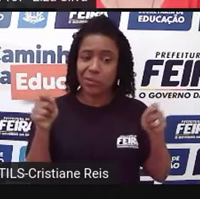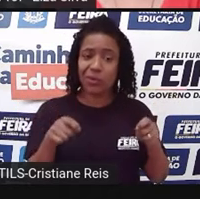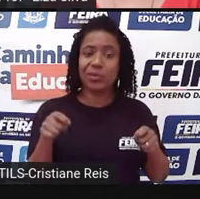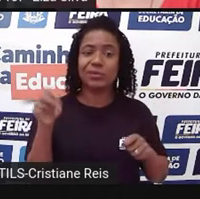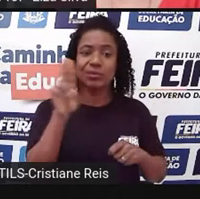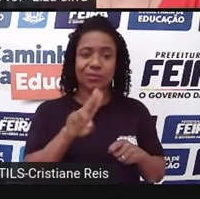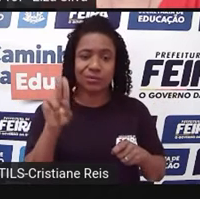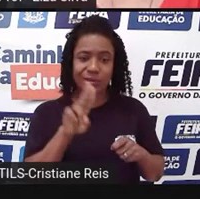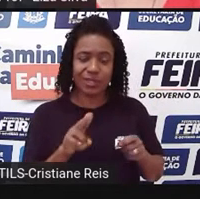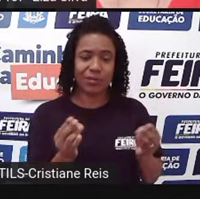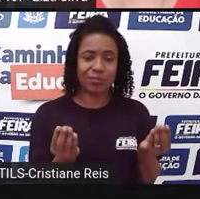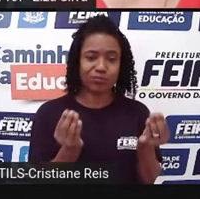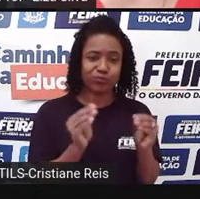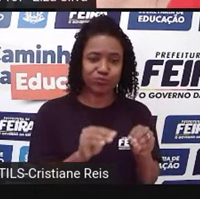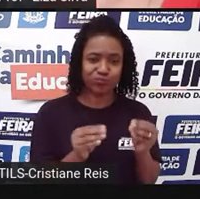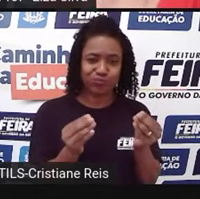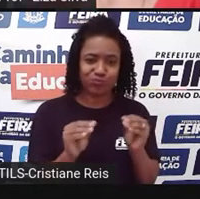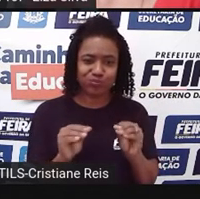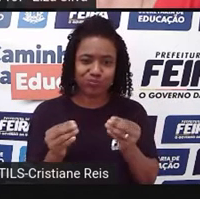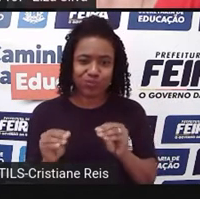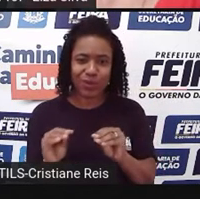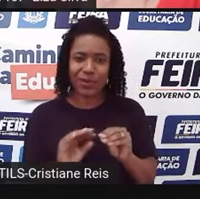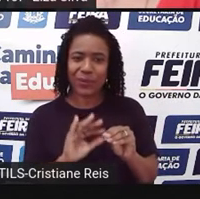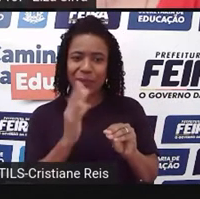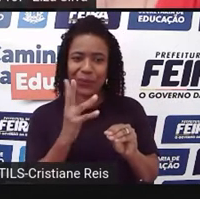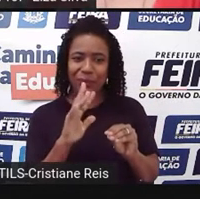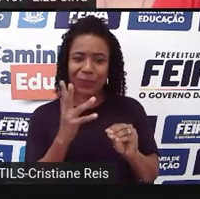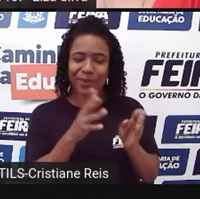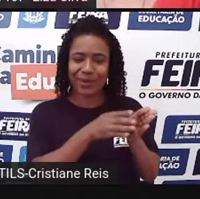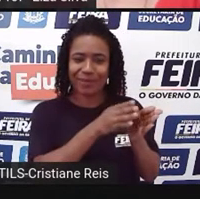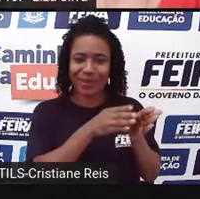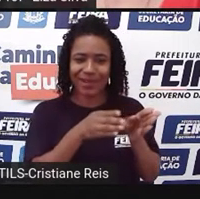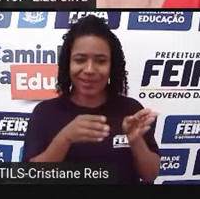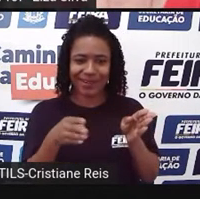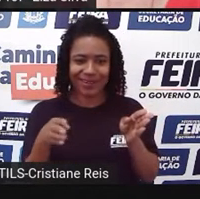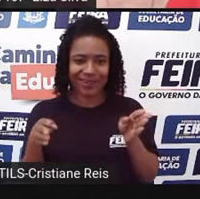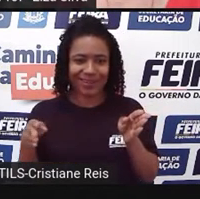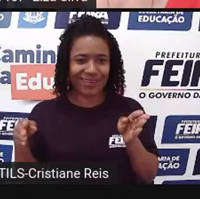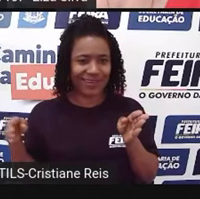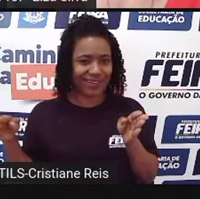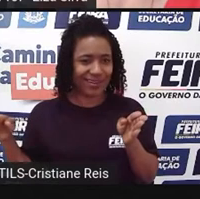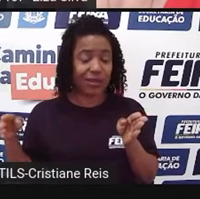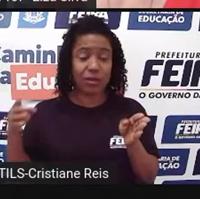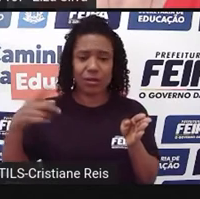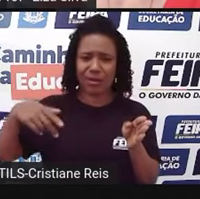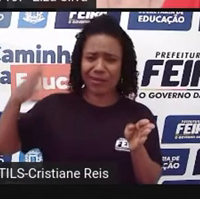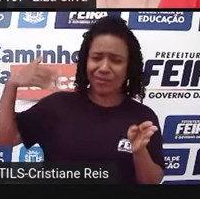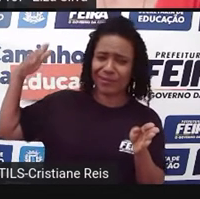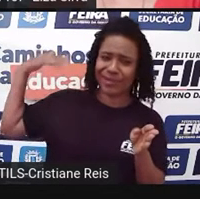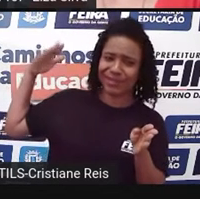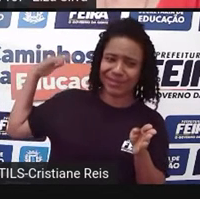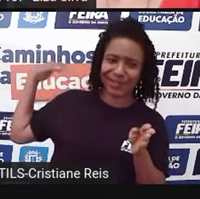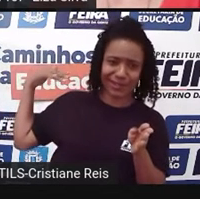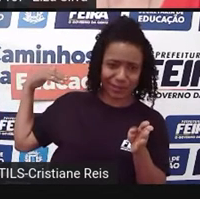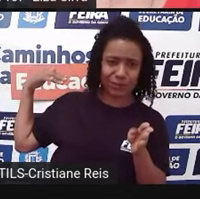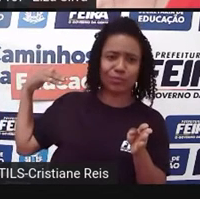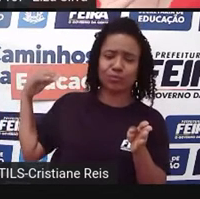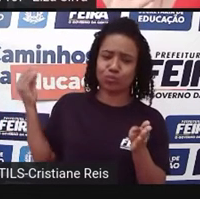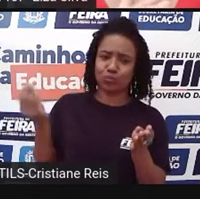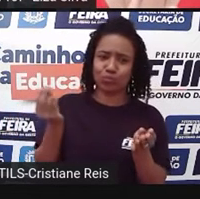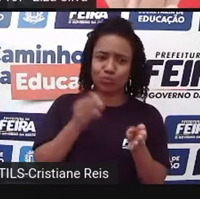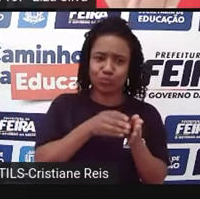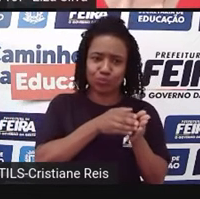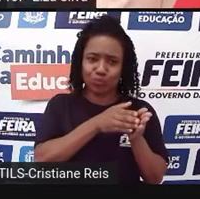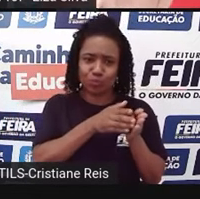eventos registrar momentos que aconteceram há muito tempo e também é